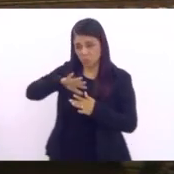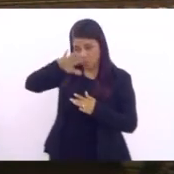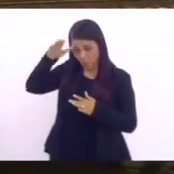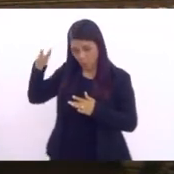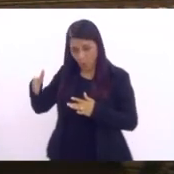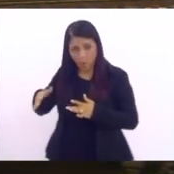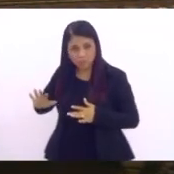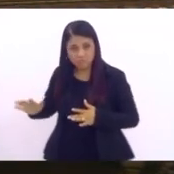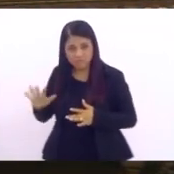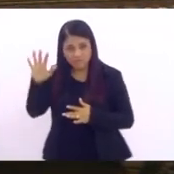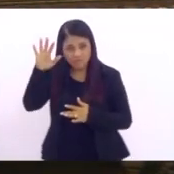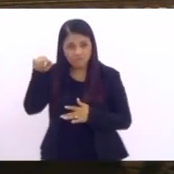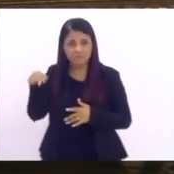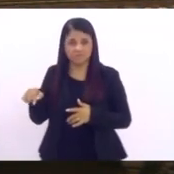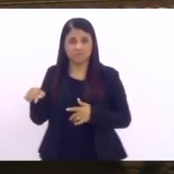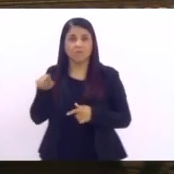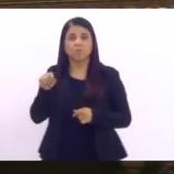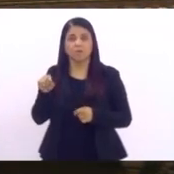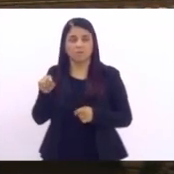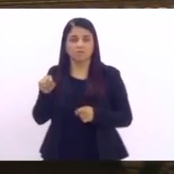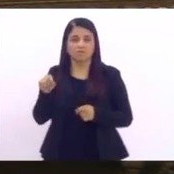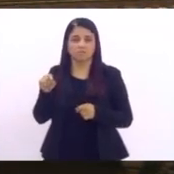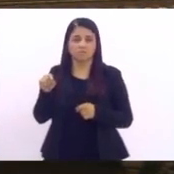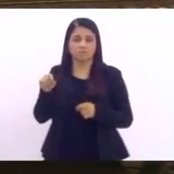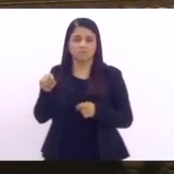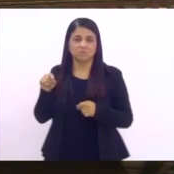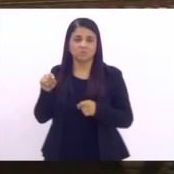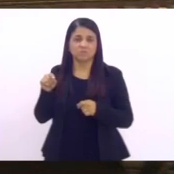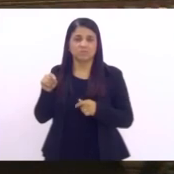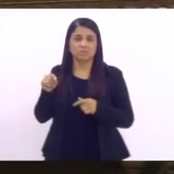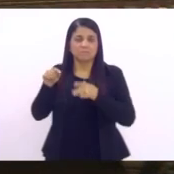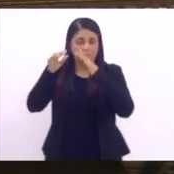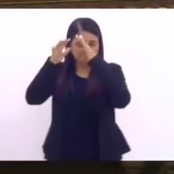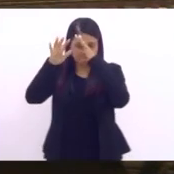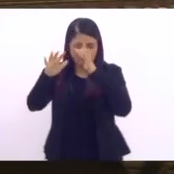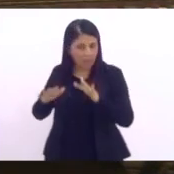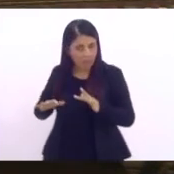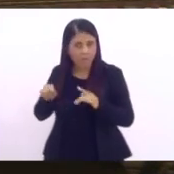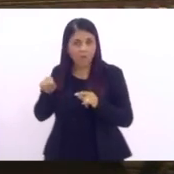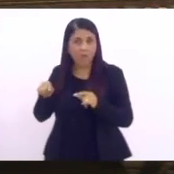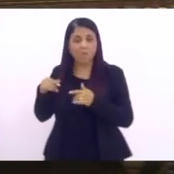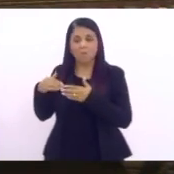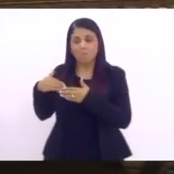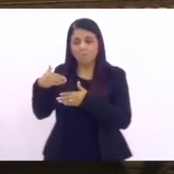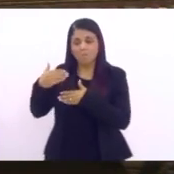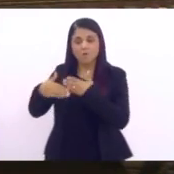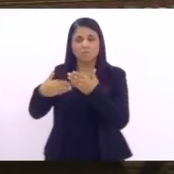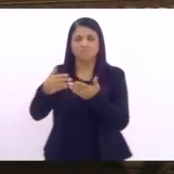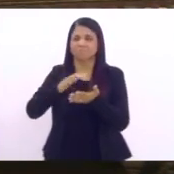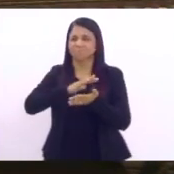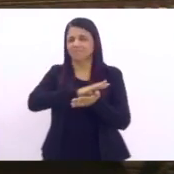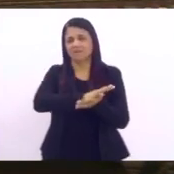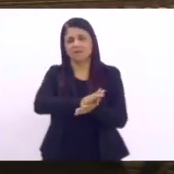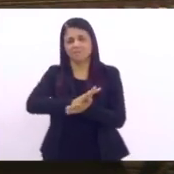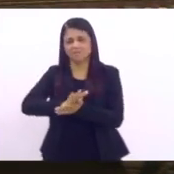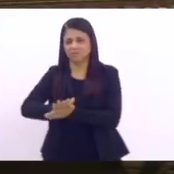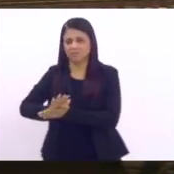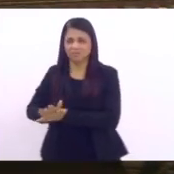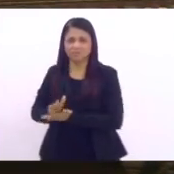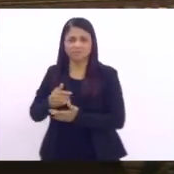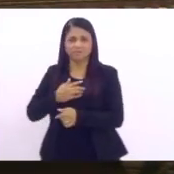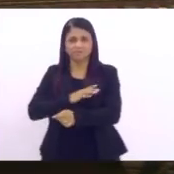não são tragédias. Elas fazem parte de um processo de racismo ambiental, onde essas pessoas que vivem